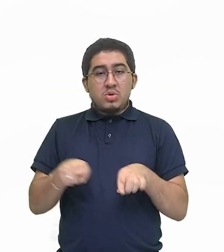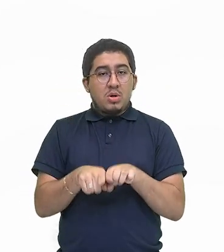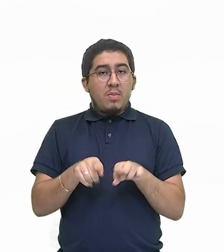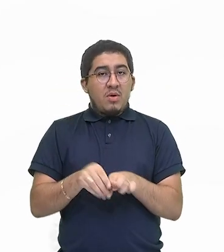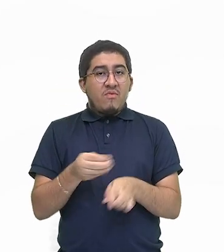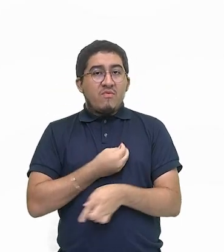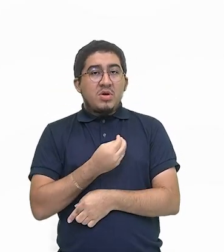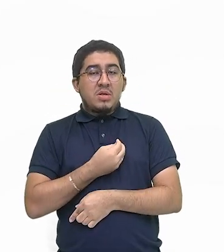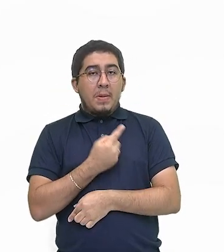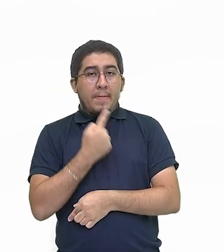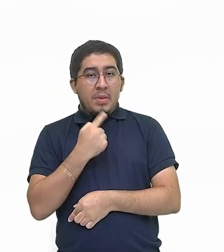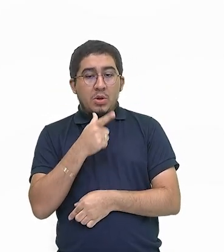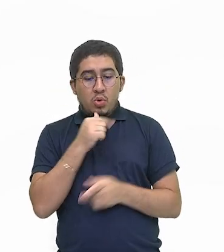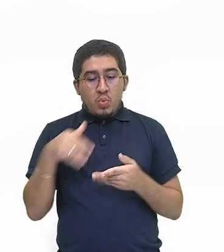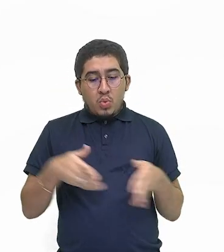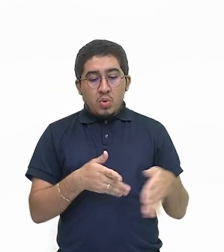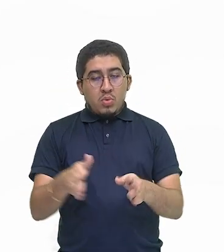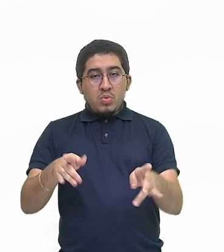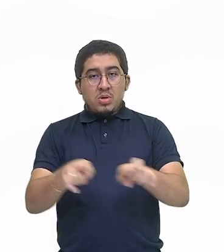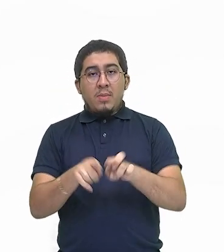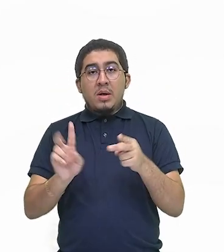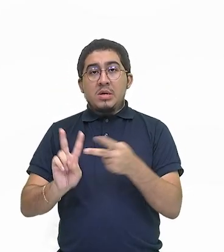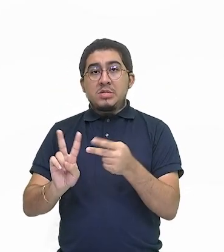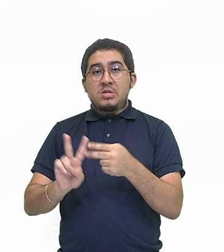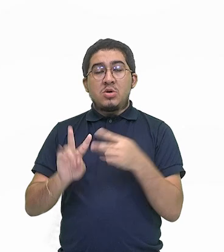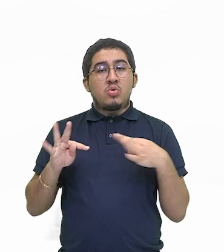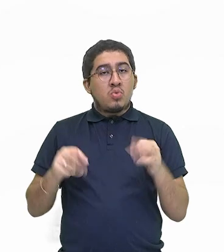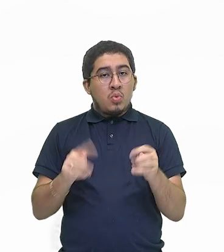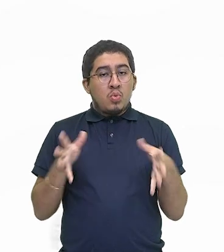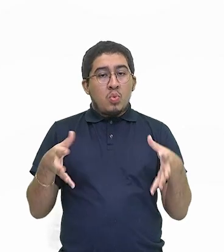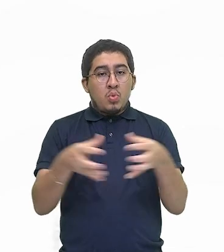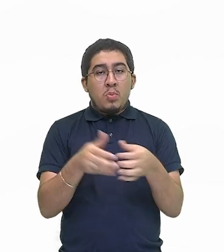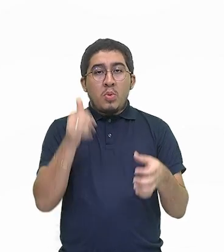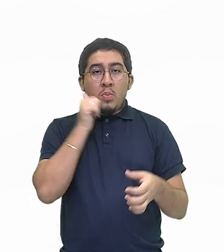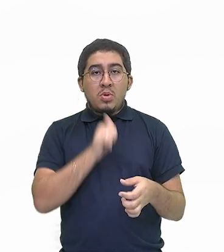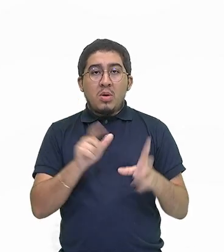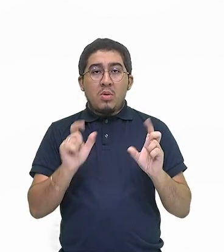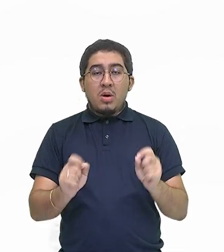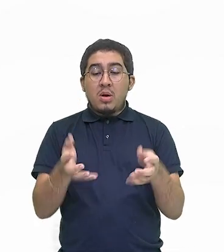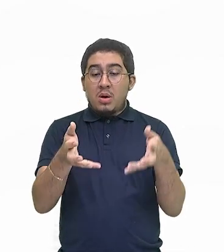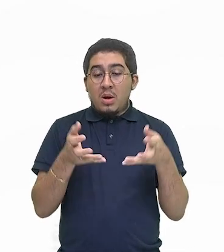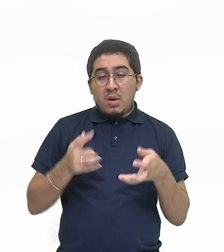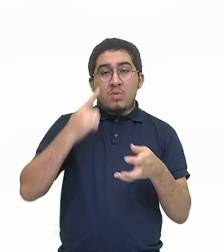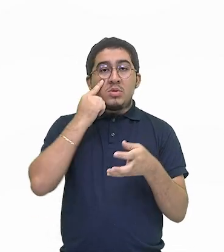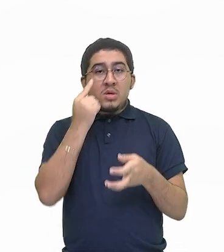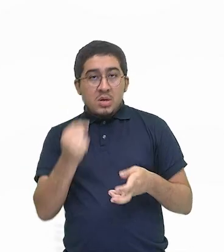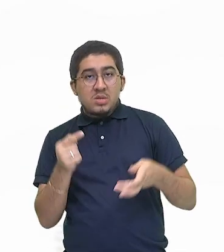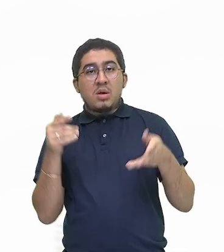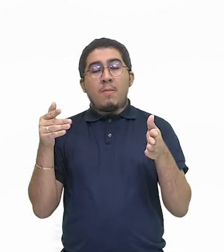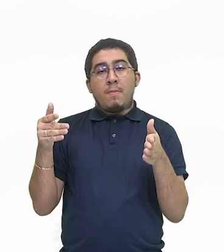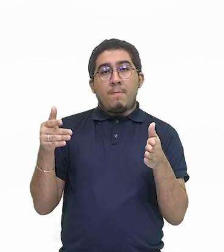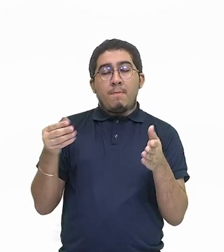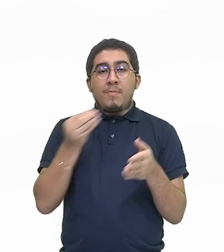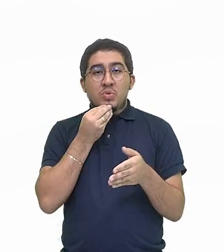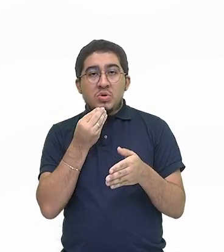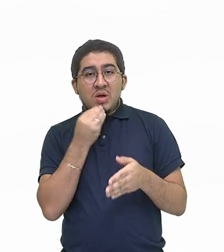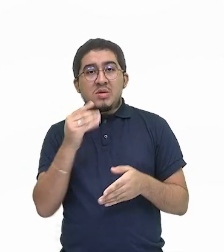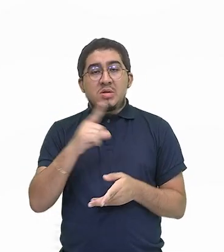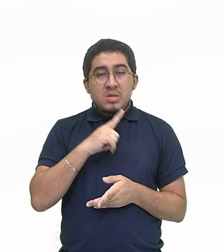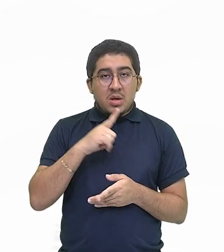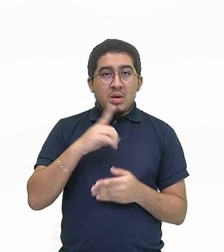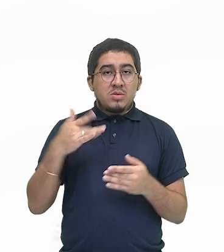e indígenas, que são todas unidas pela necessidade de acesso a serviços